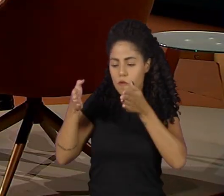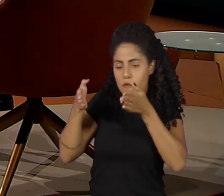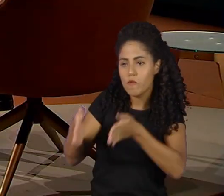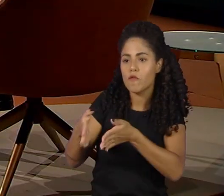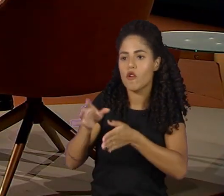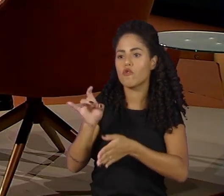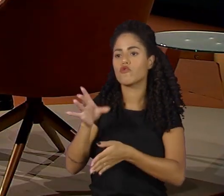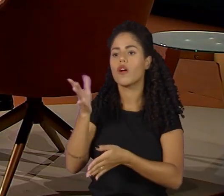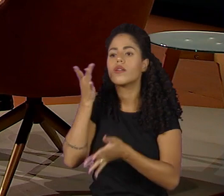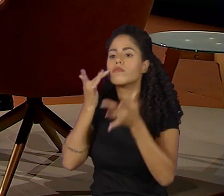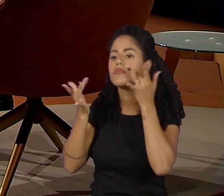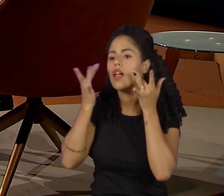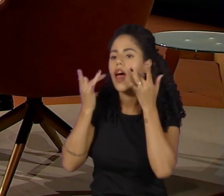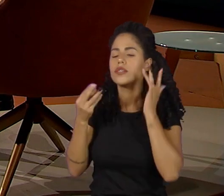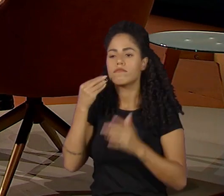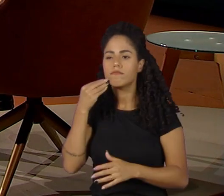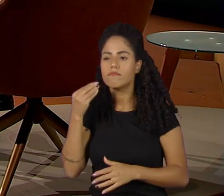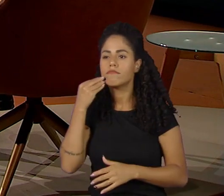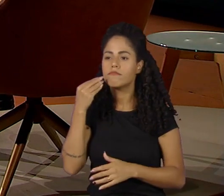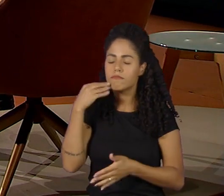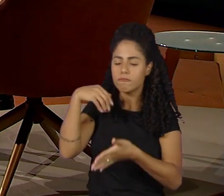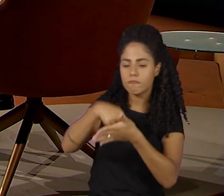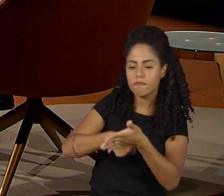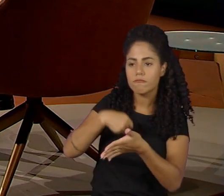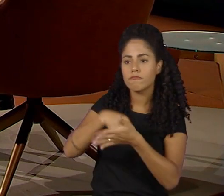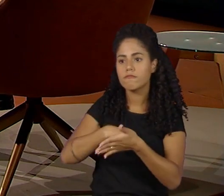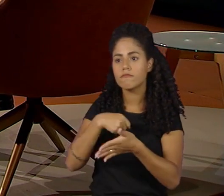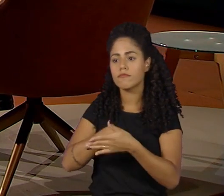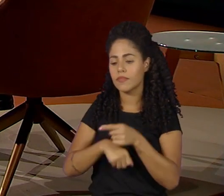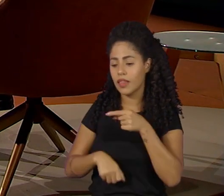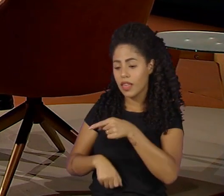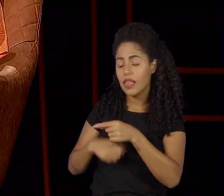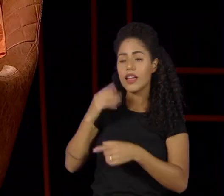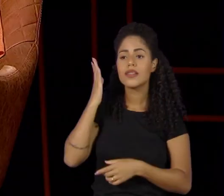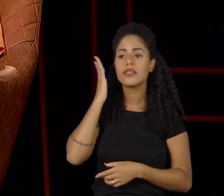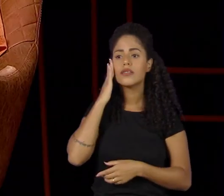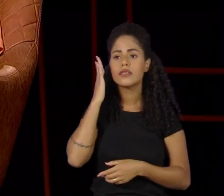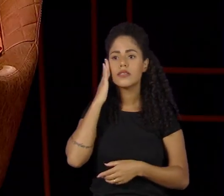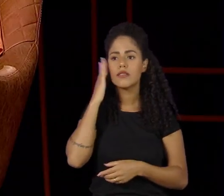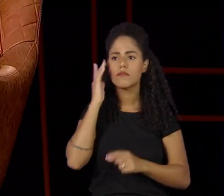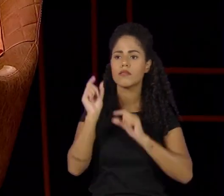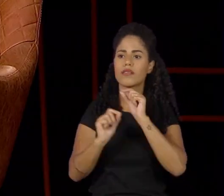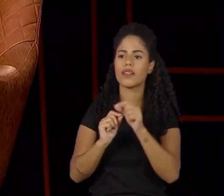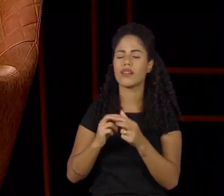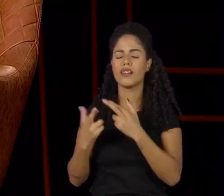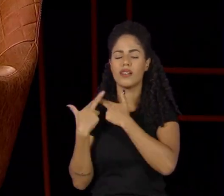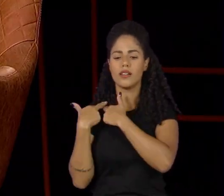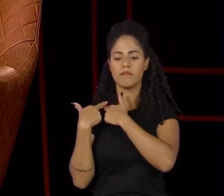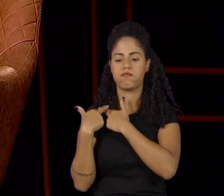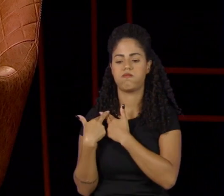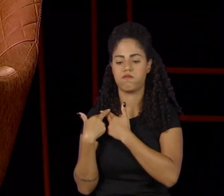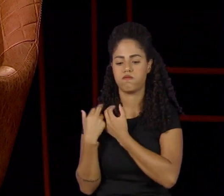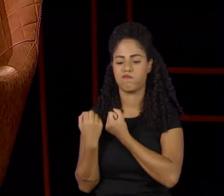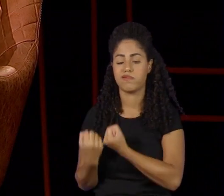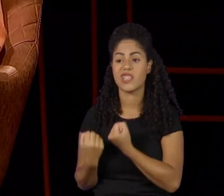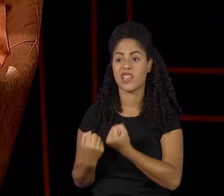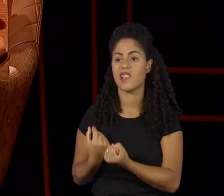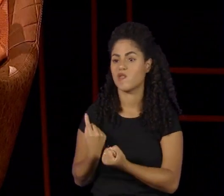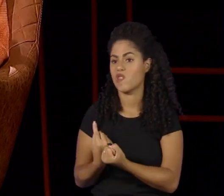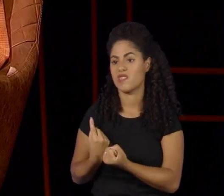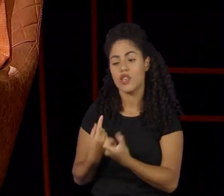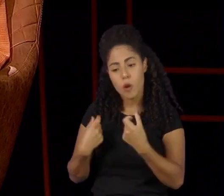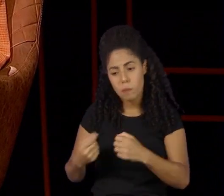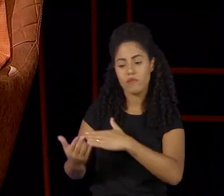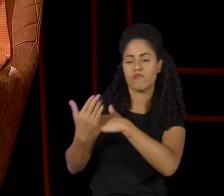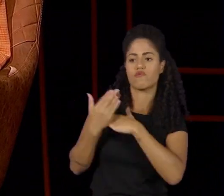essa peleja, né, essa tentativa de fazer a coisa. E como ele sabia que a barra estava muito pesada e não tinha o que fazer, ele me chama para